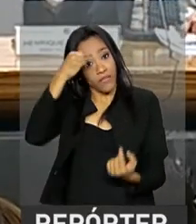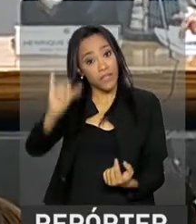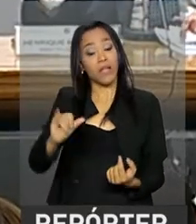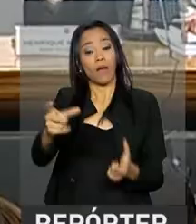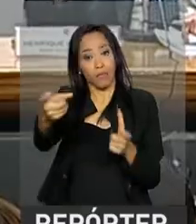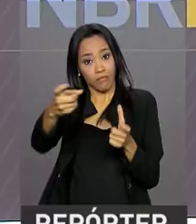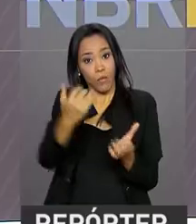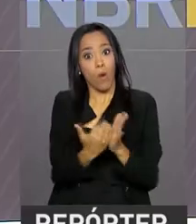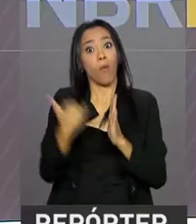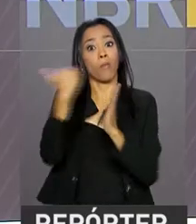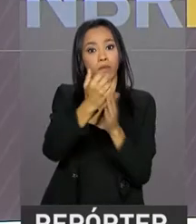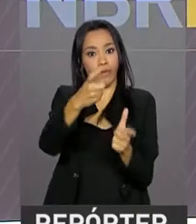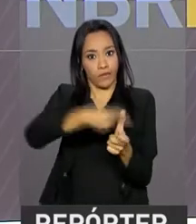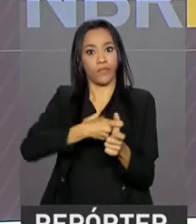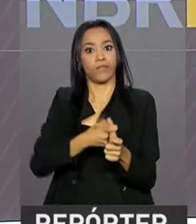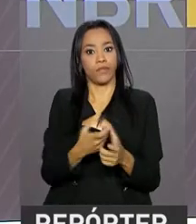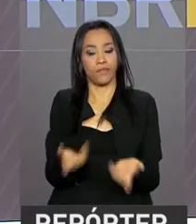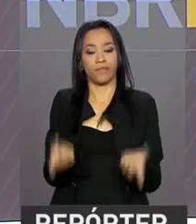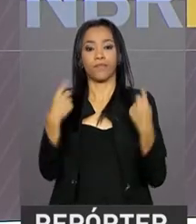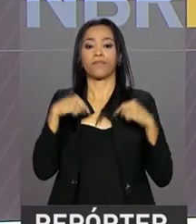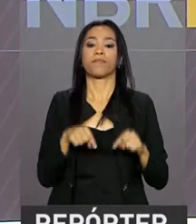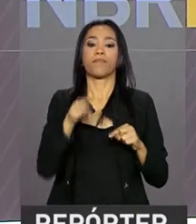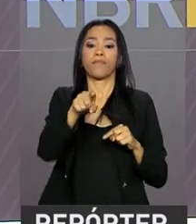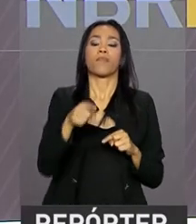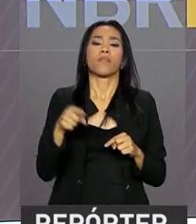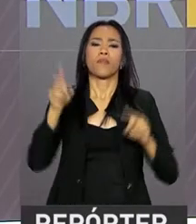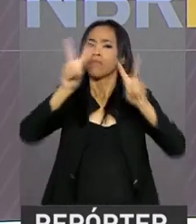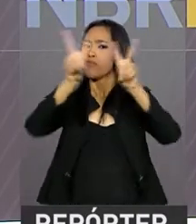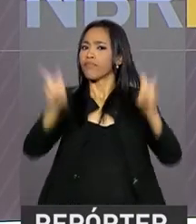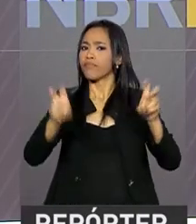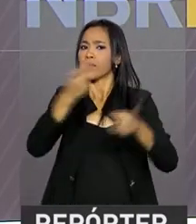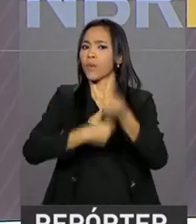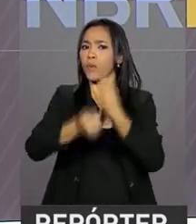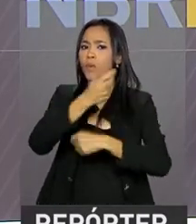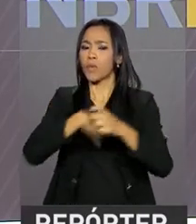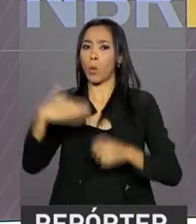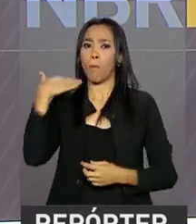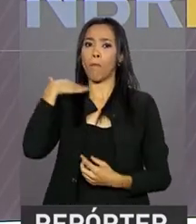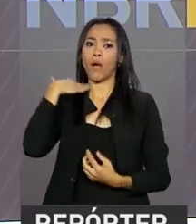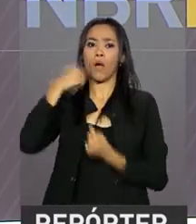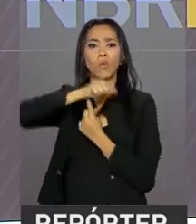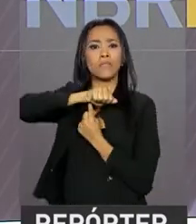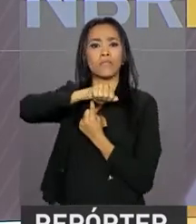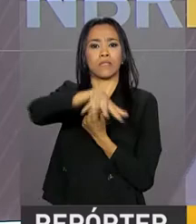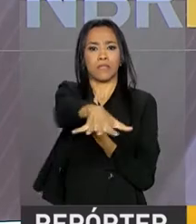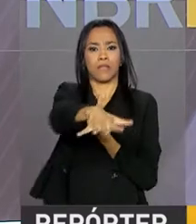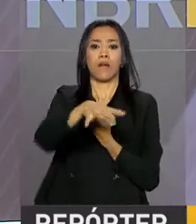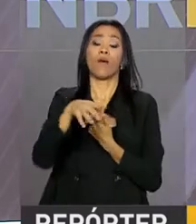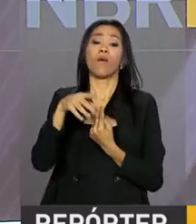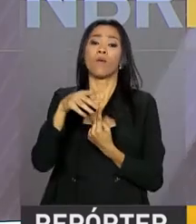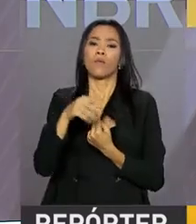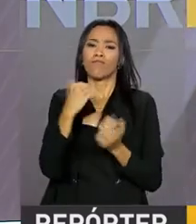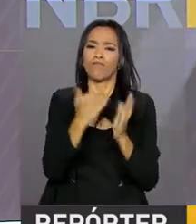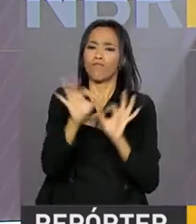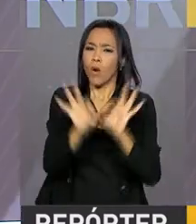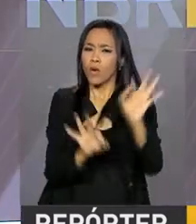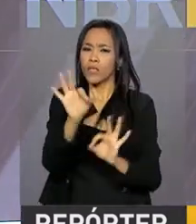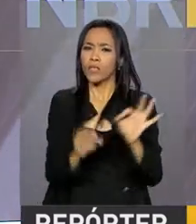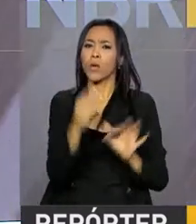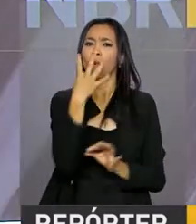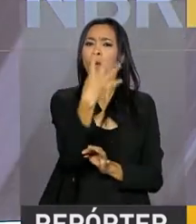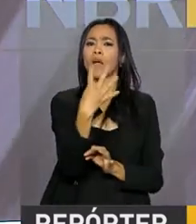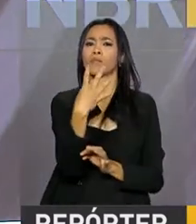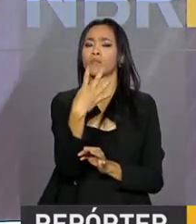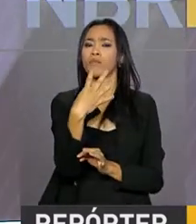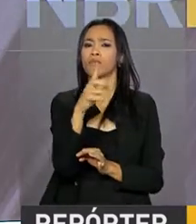pública ainda falando de economia o banco central projeta uma inflação em torno de 4% ao final de